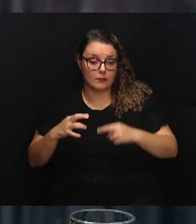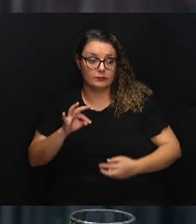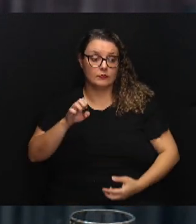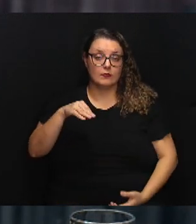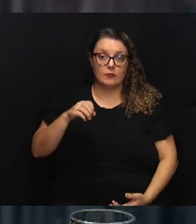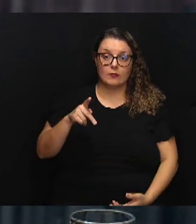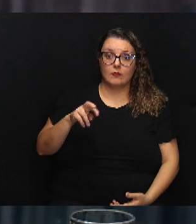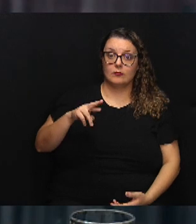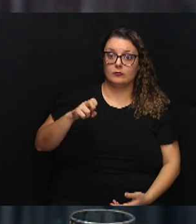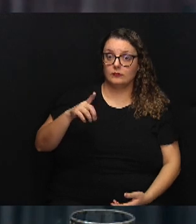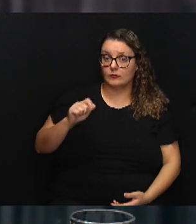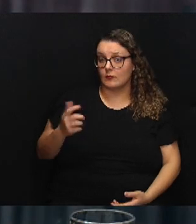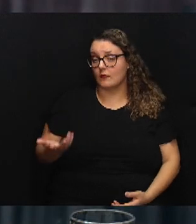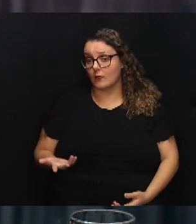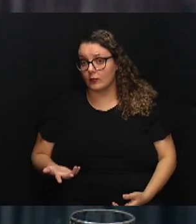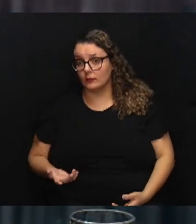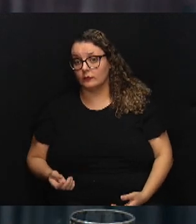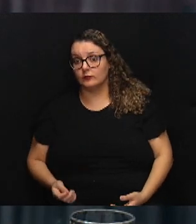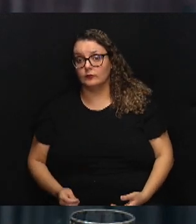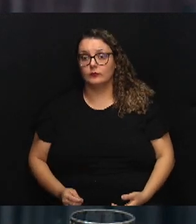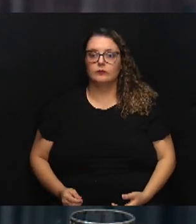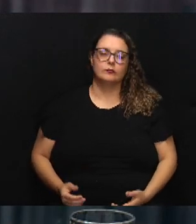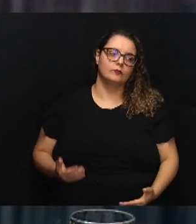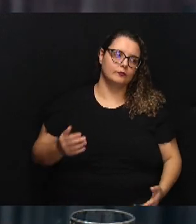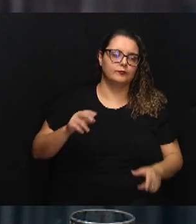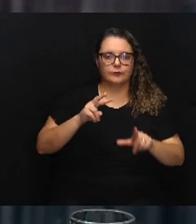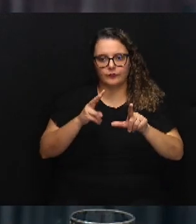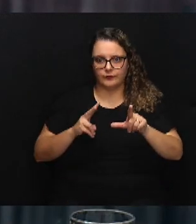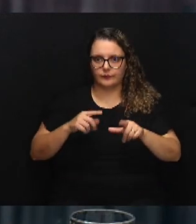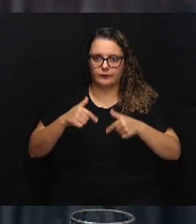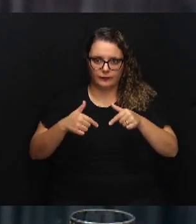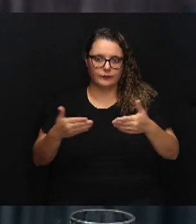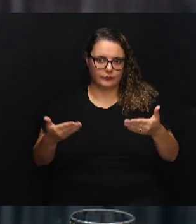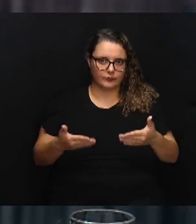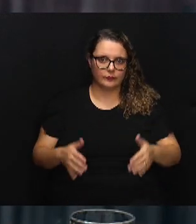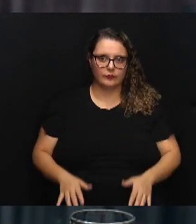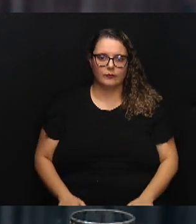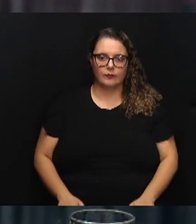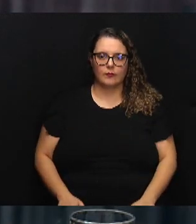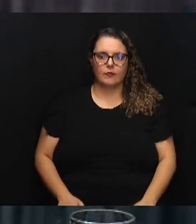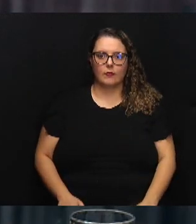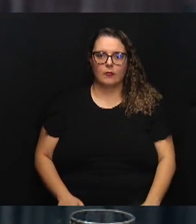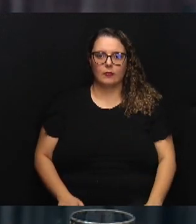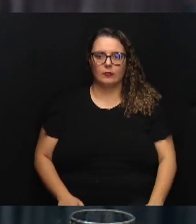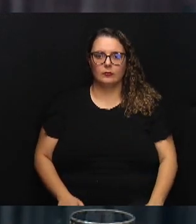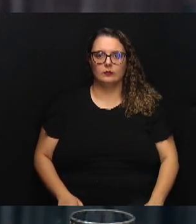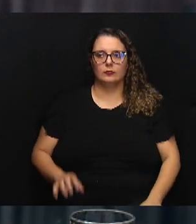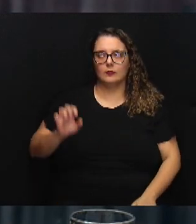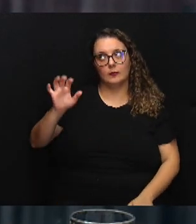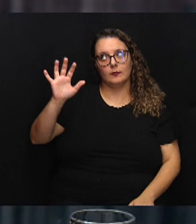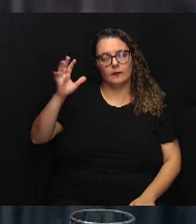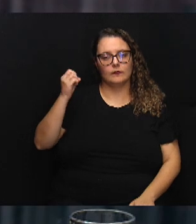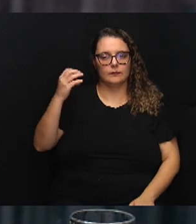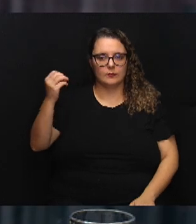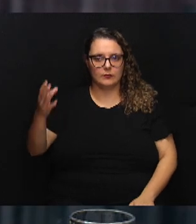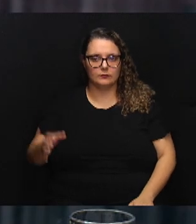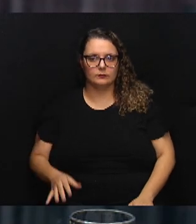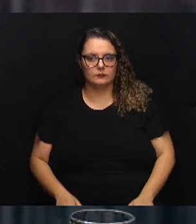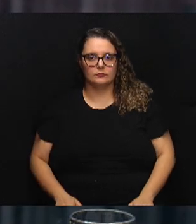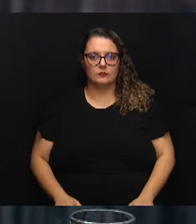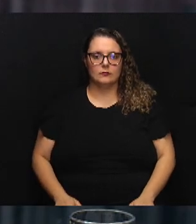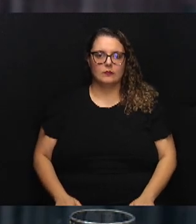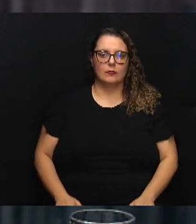você está indo, né? Então vou fazer um parâmetro aí do que eu mais trabalho hoje, que é roteiros personalizados para a Europa. A gente